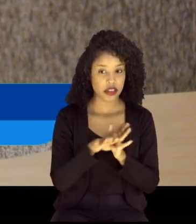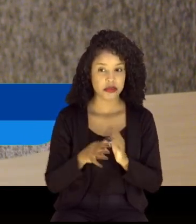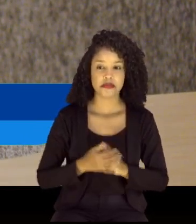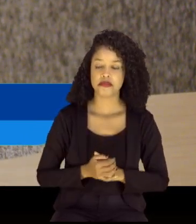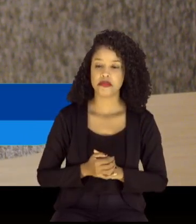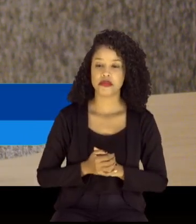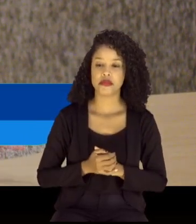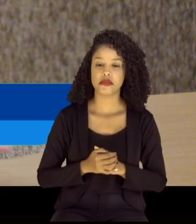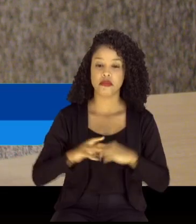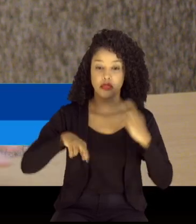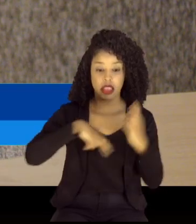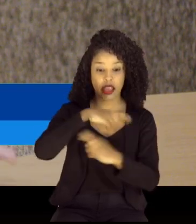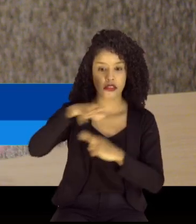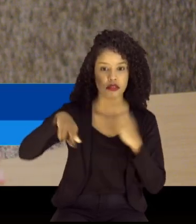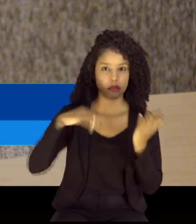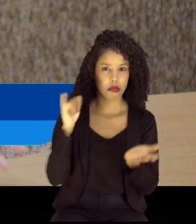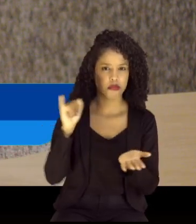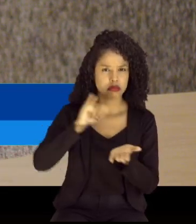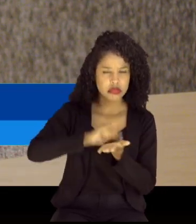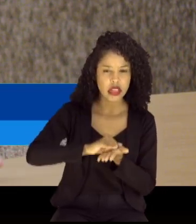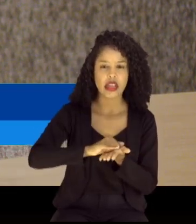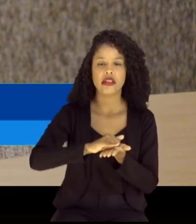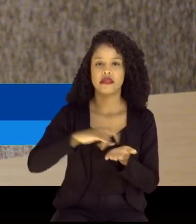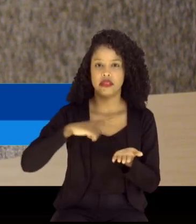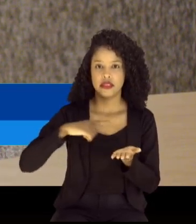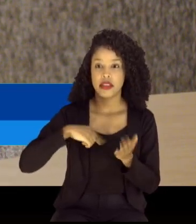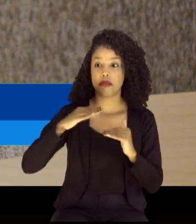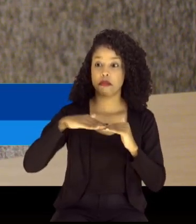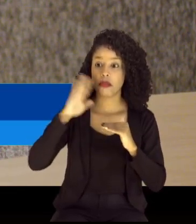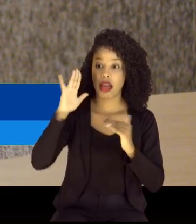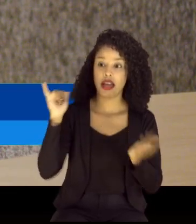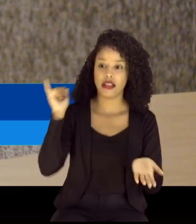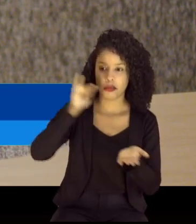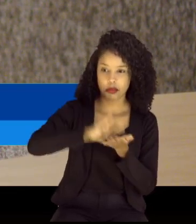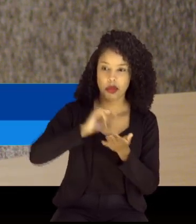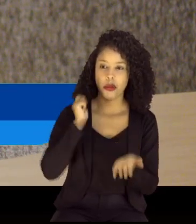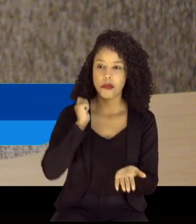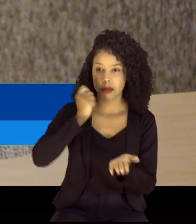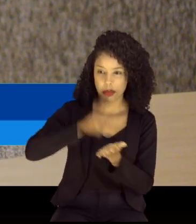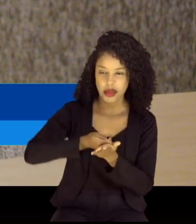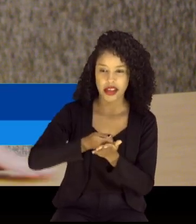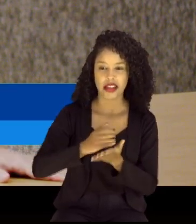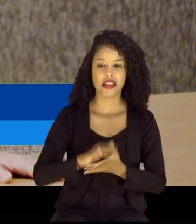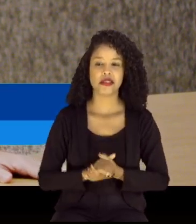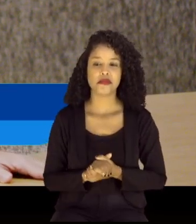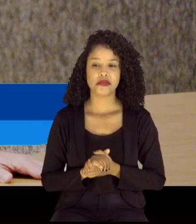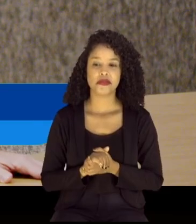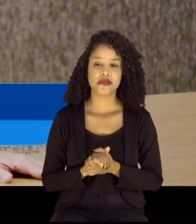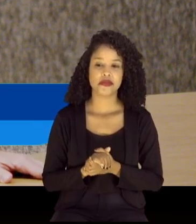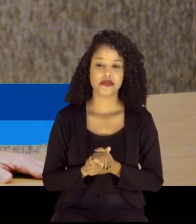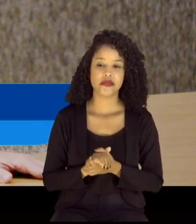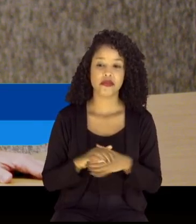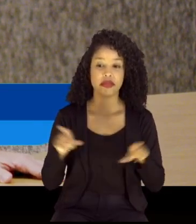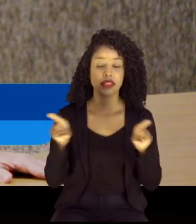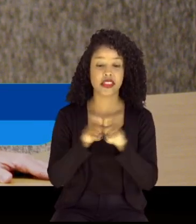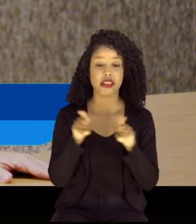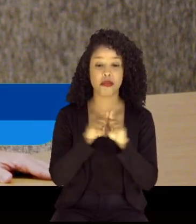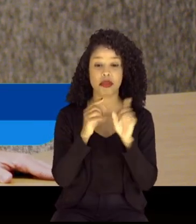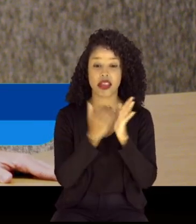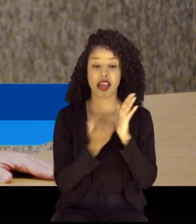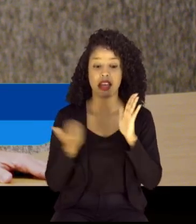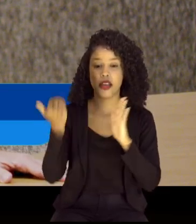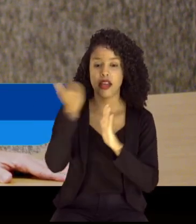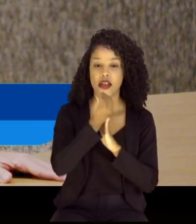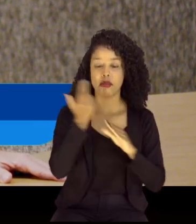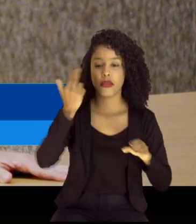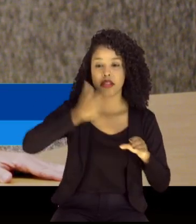tributária terá mais aumento de impostos federais e, como também, o aumento do